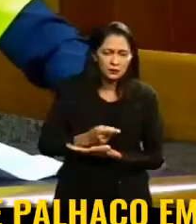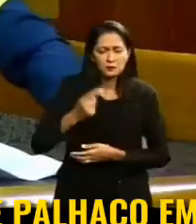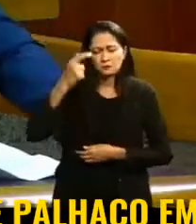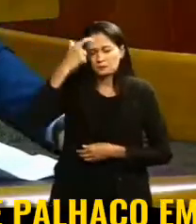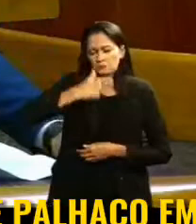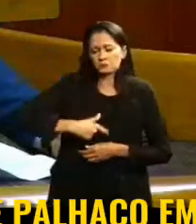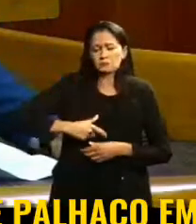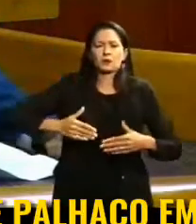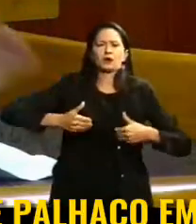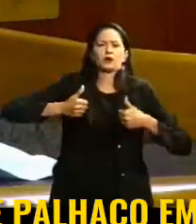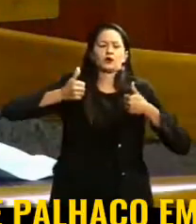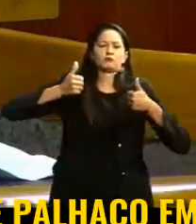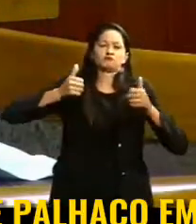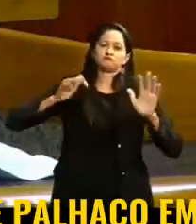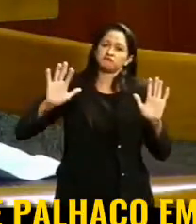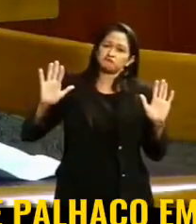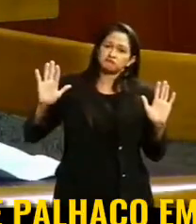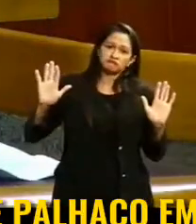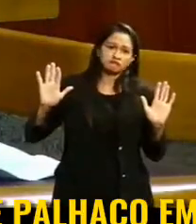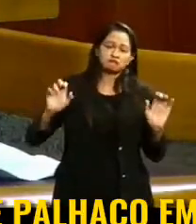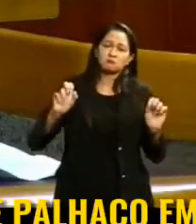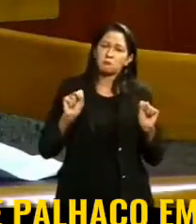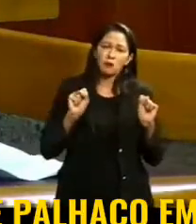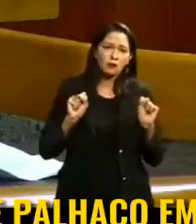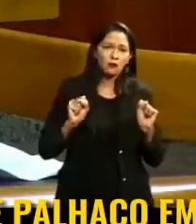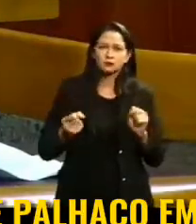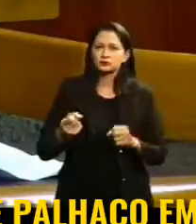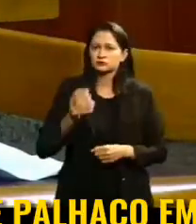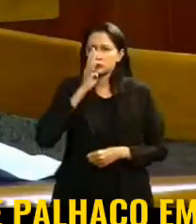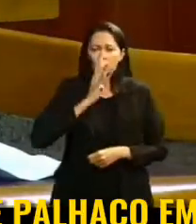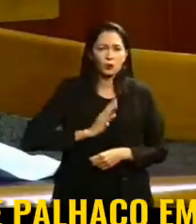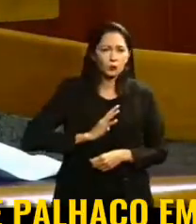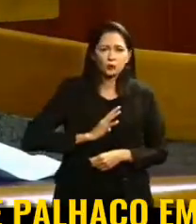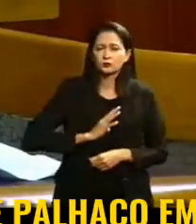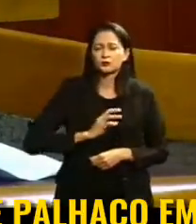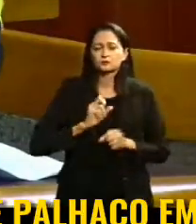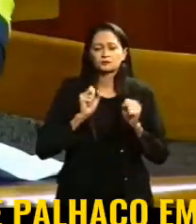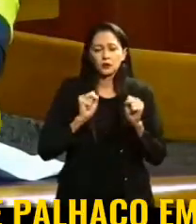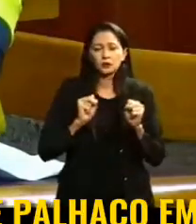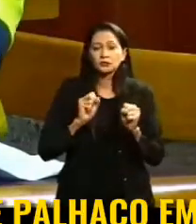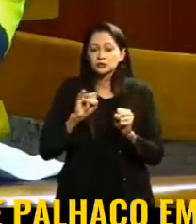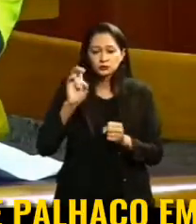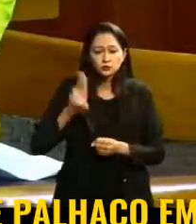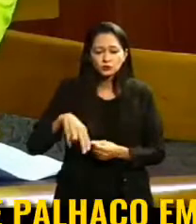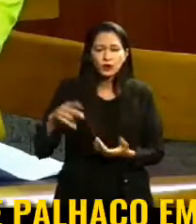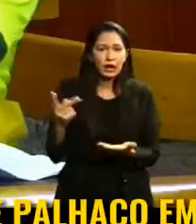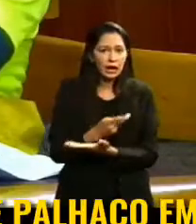mundo, está aqui a pedra. Atire a primeira pedra, quem nunca errou,